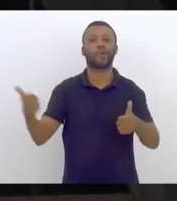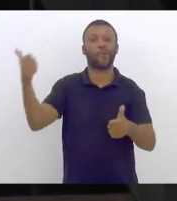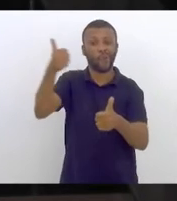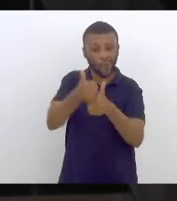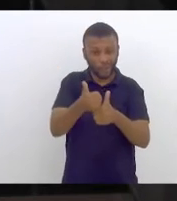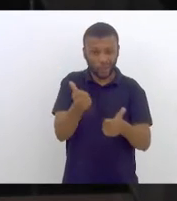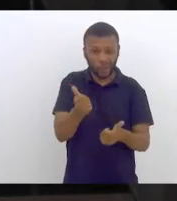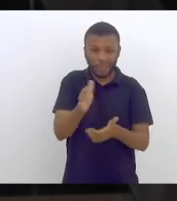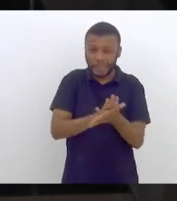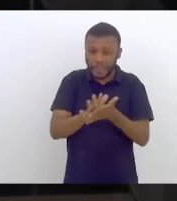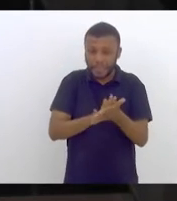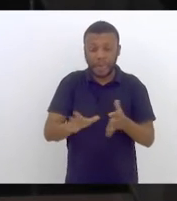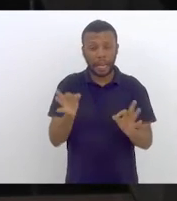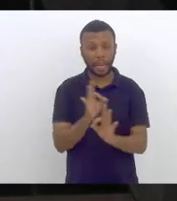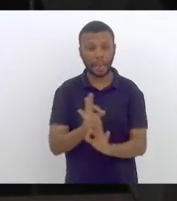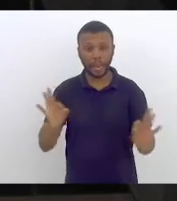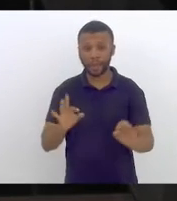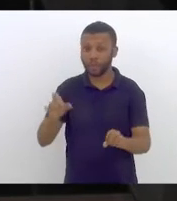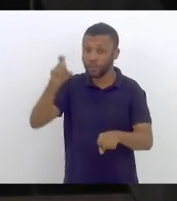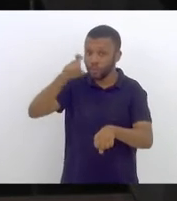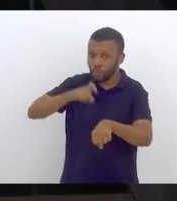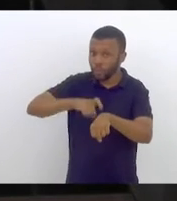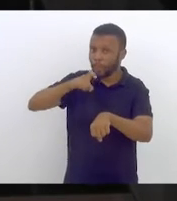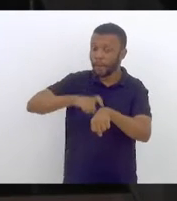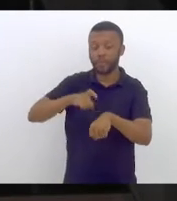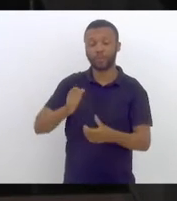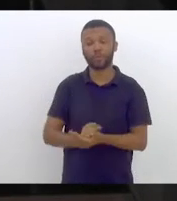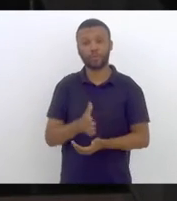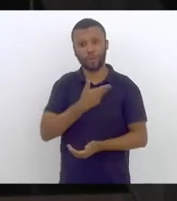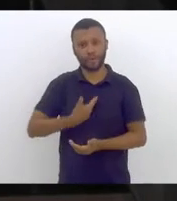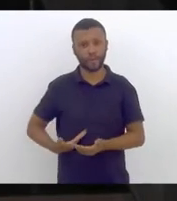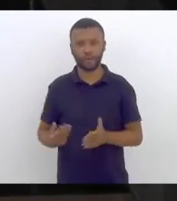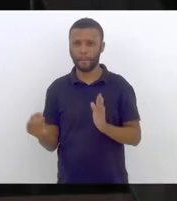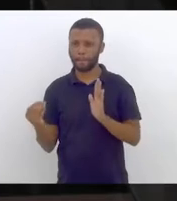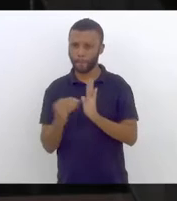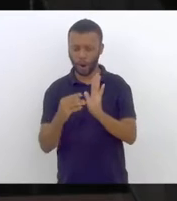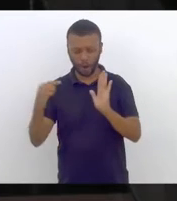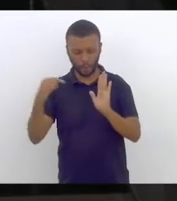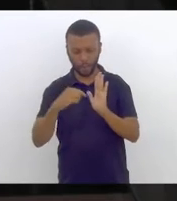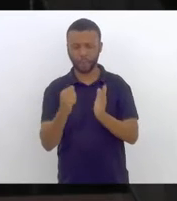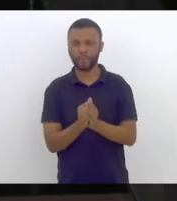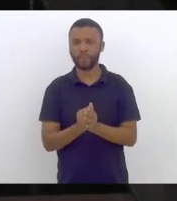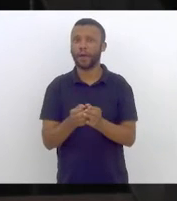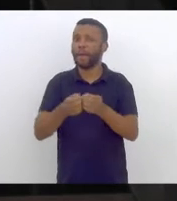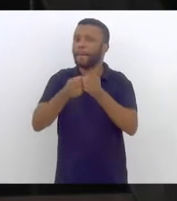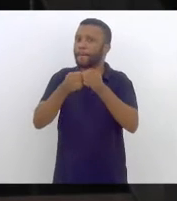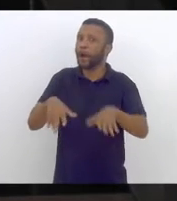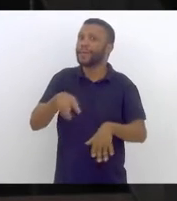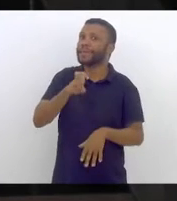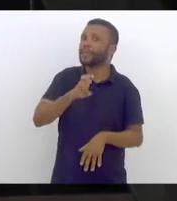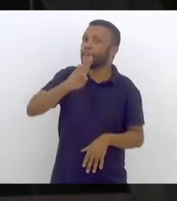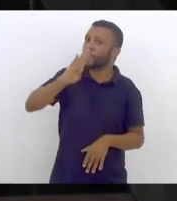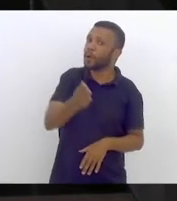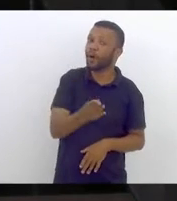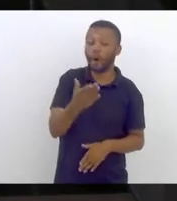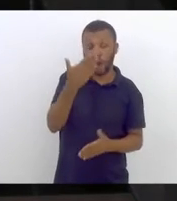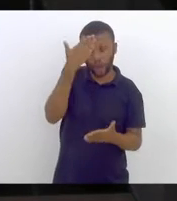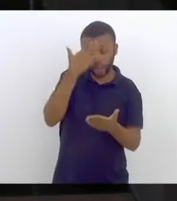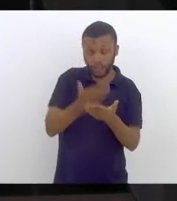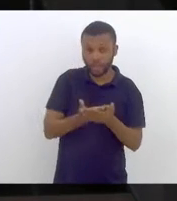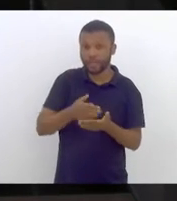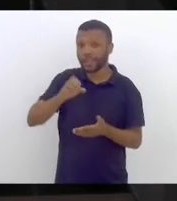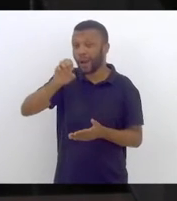o governo coloca no papel que vai perder 5 bilhões, eu acho que vai ser 8,